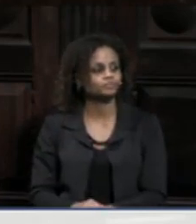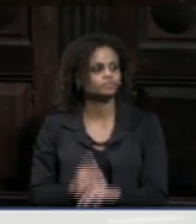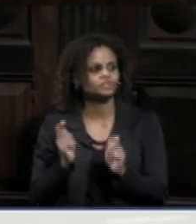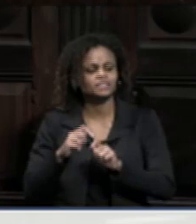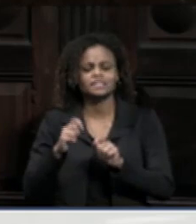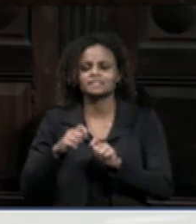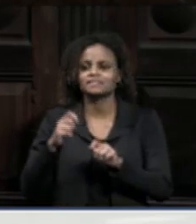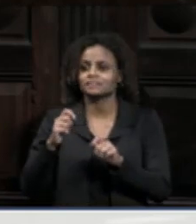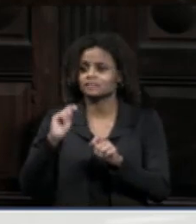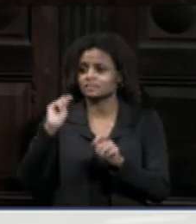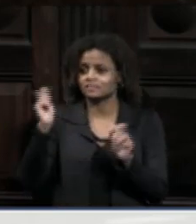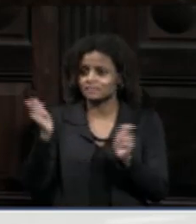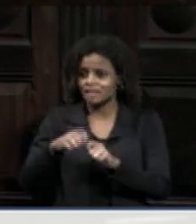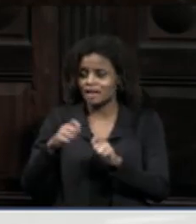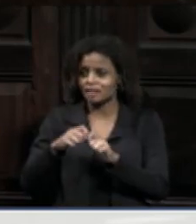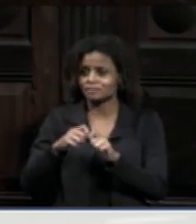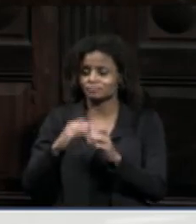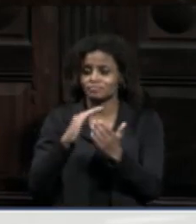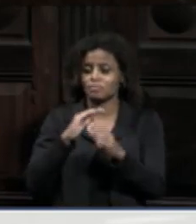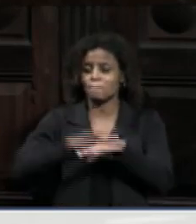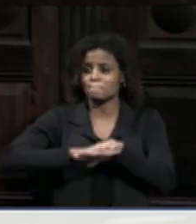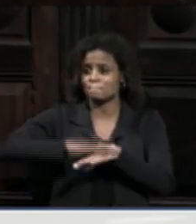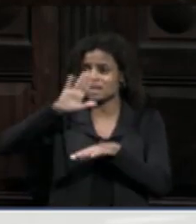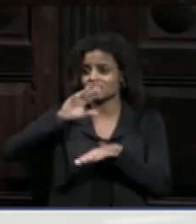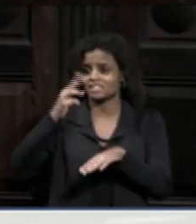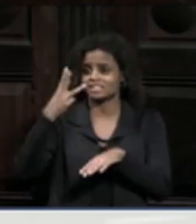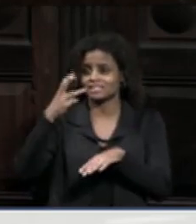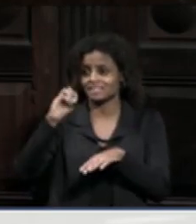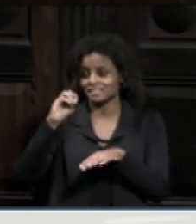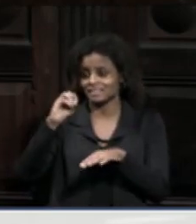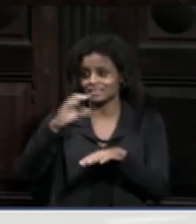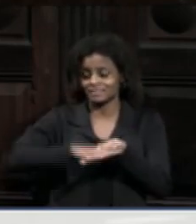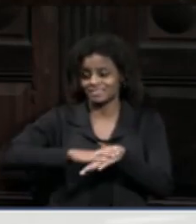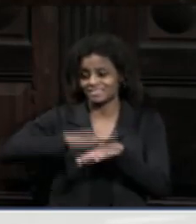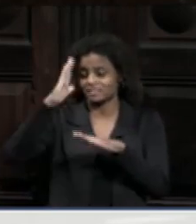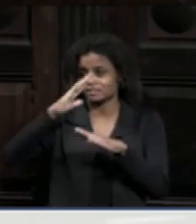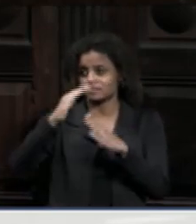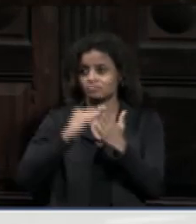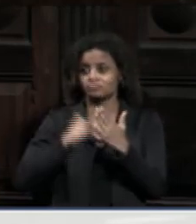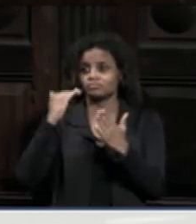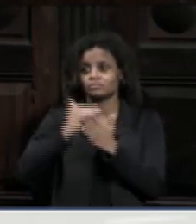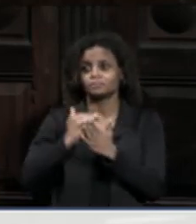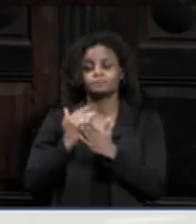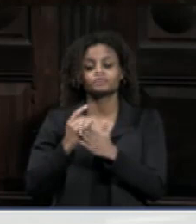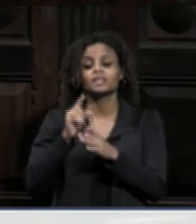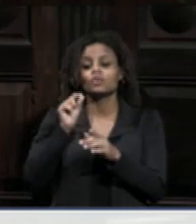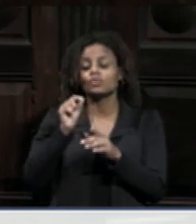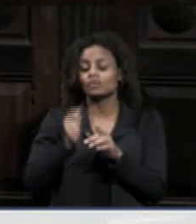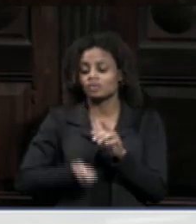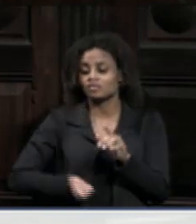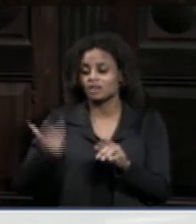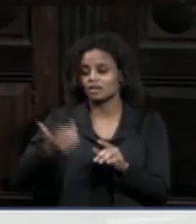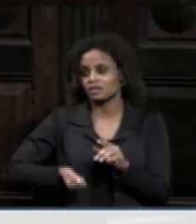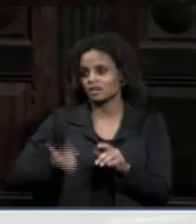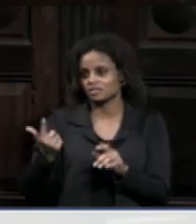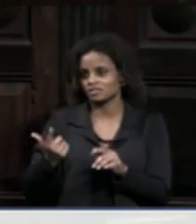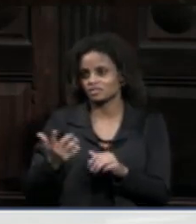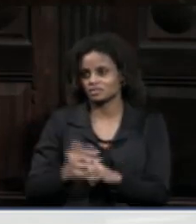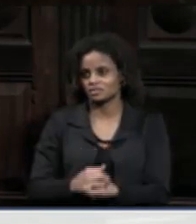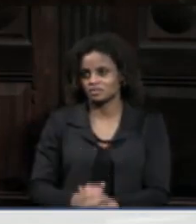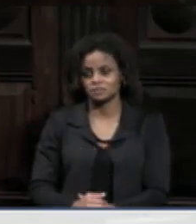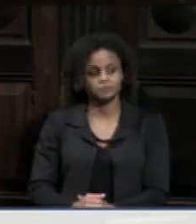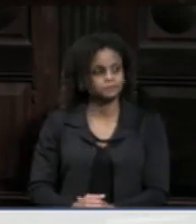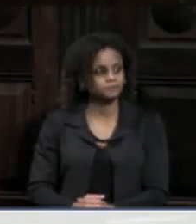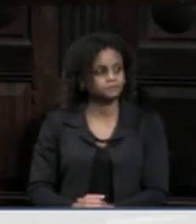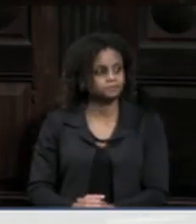30 vezes o gasto da reposição salarial.